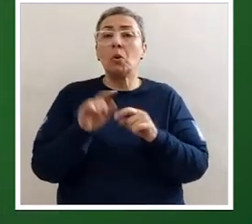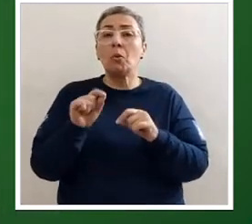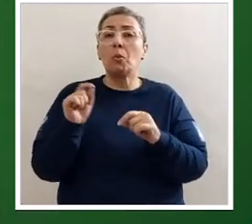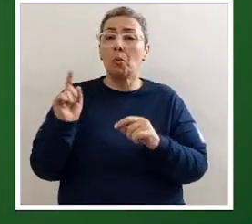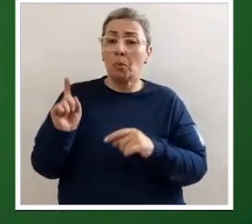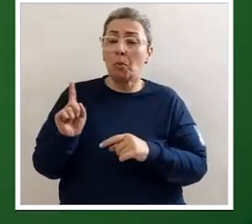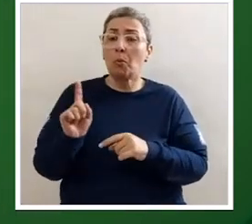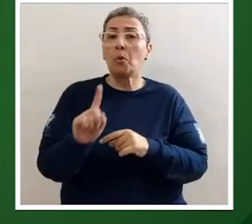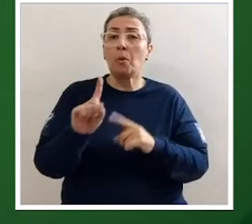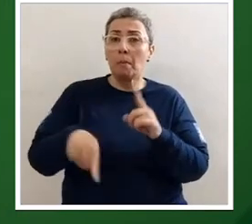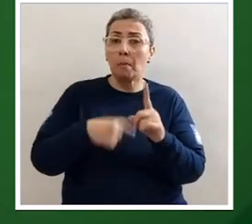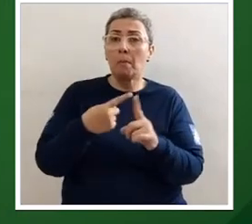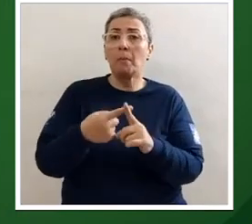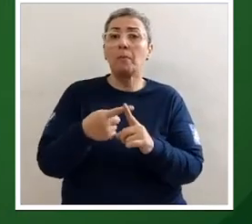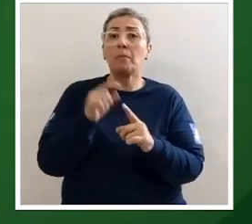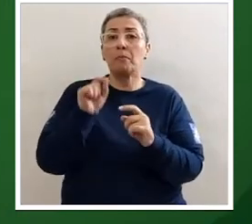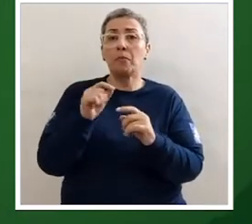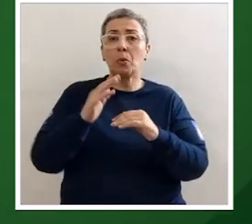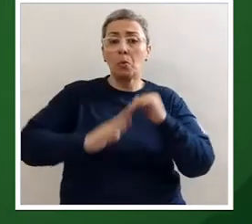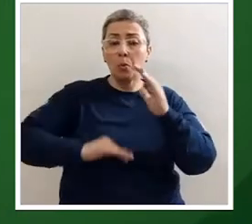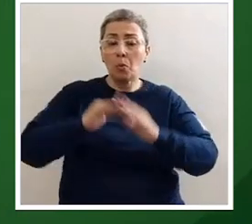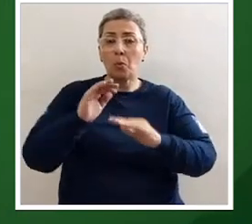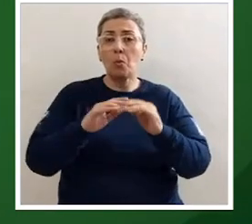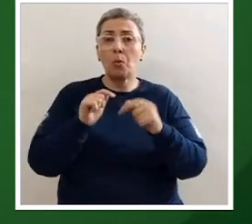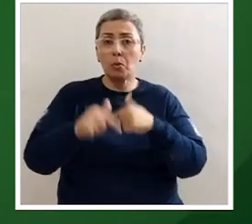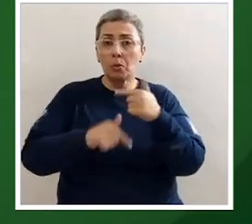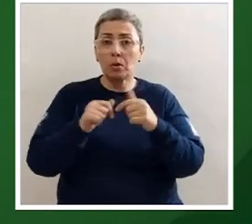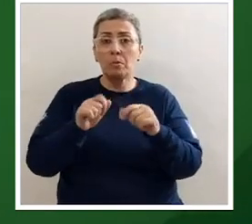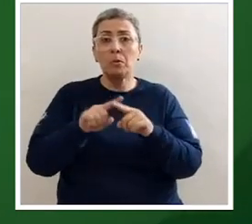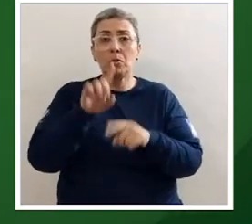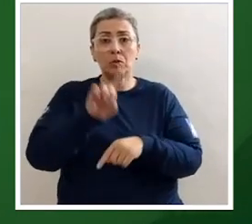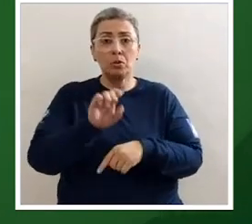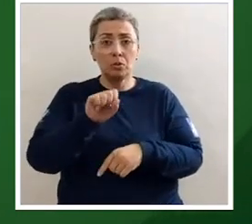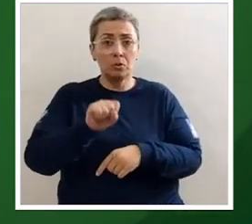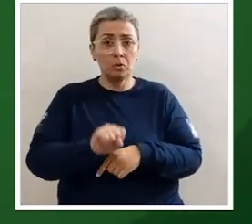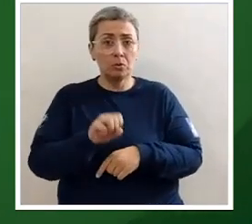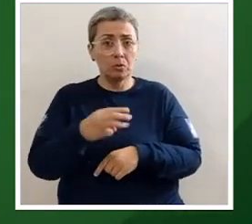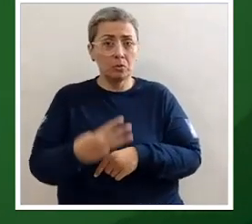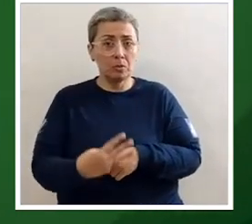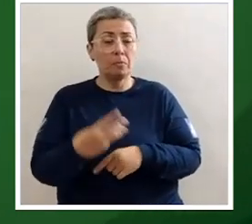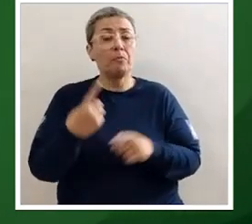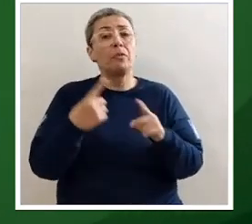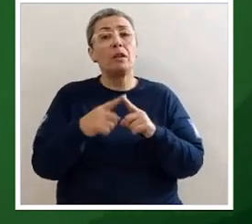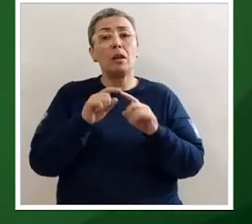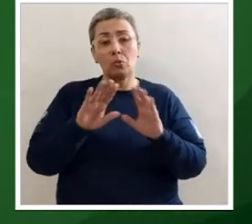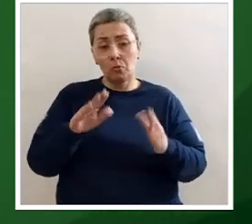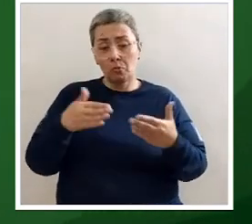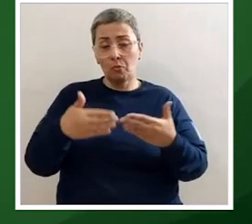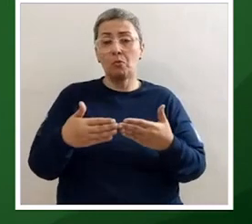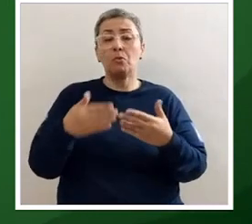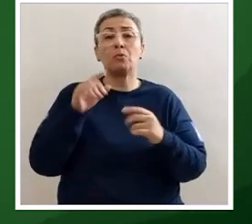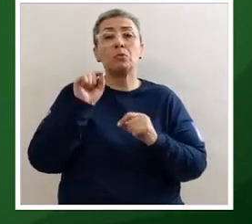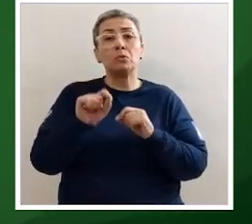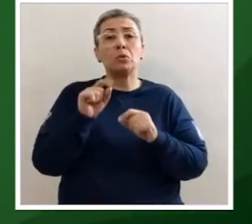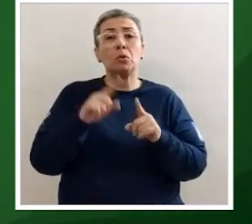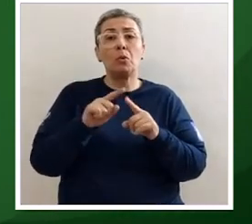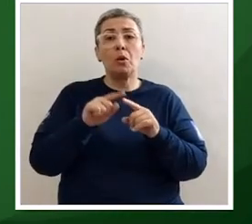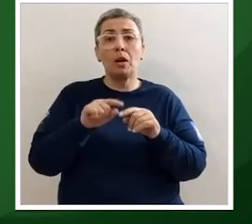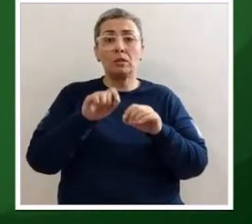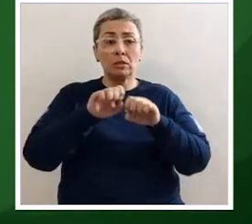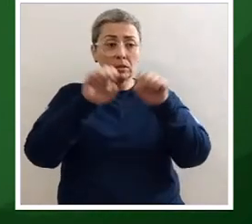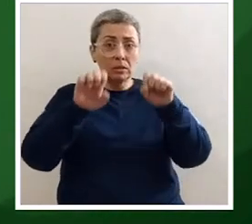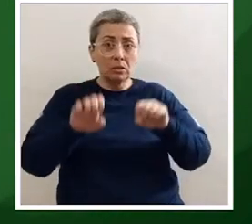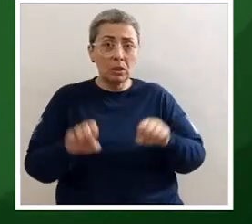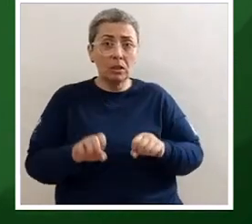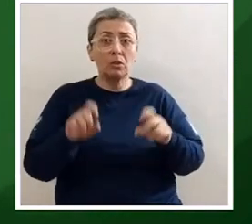viria somar as ações do trabalho da Diretoria de Ensino então nós já estamos focados na infraestrutura